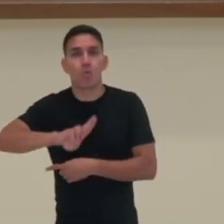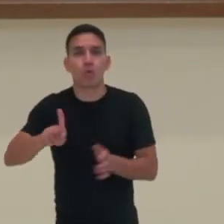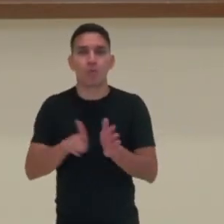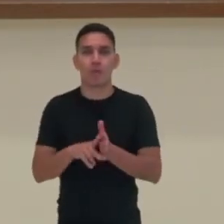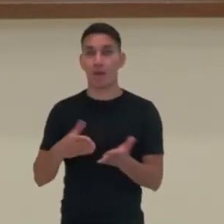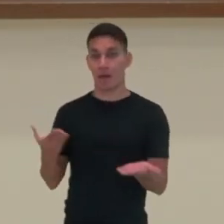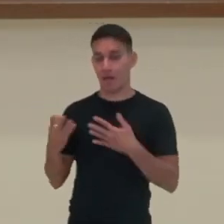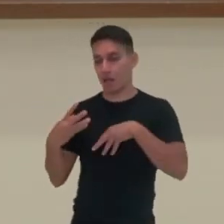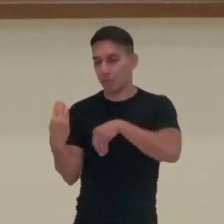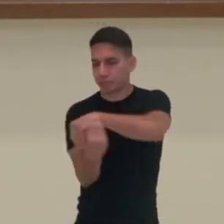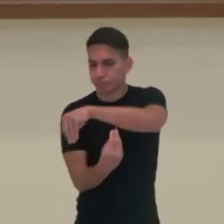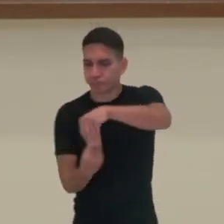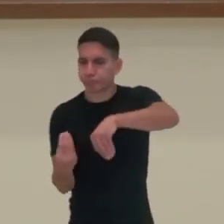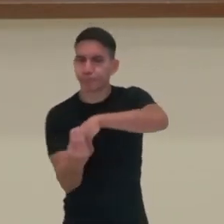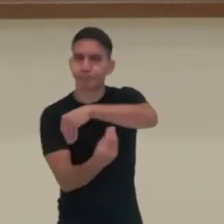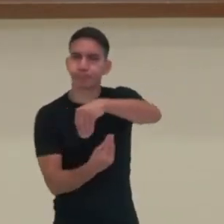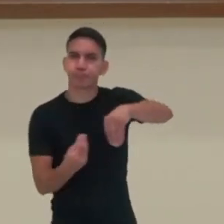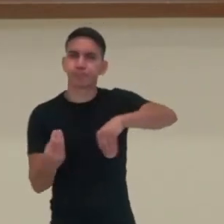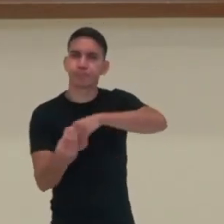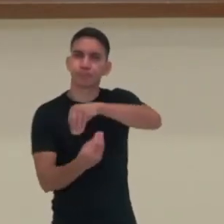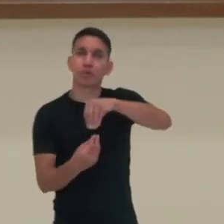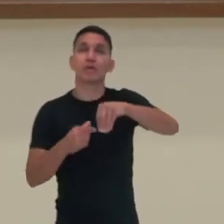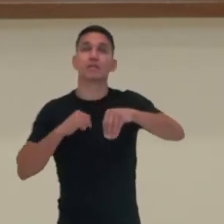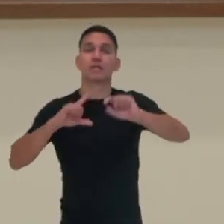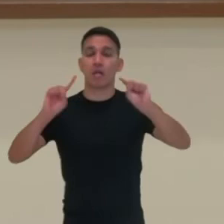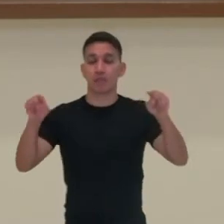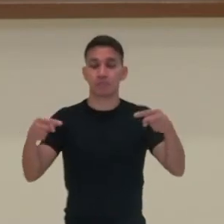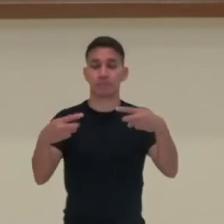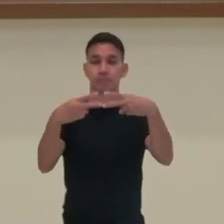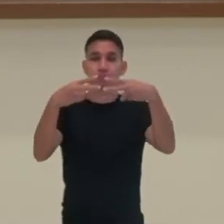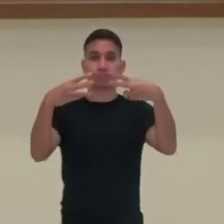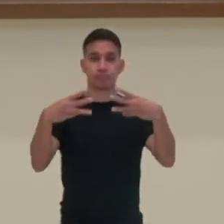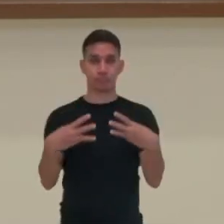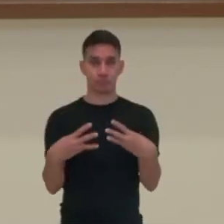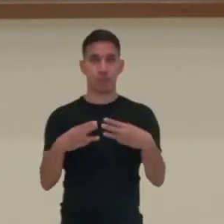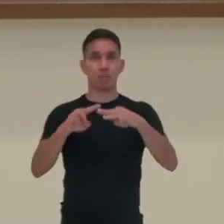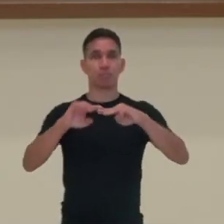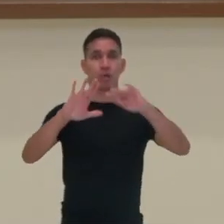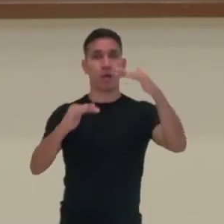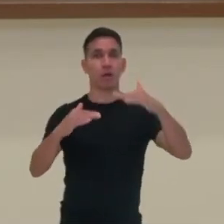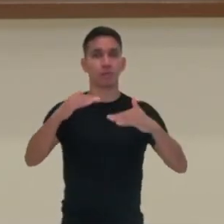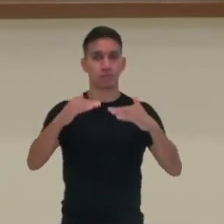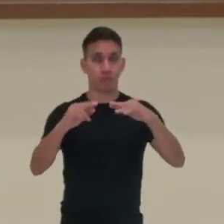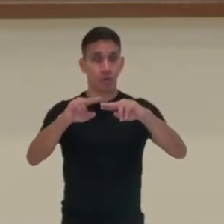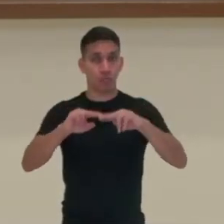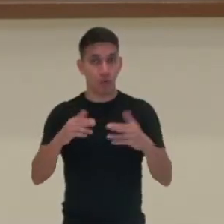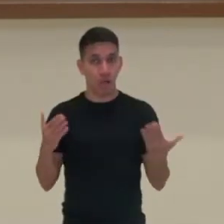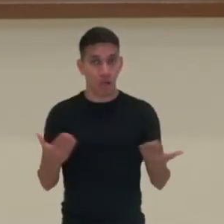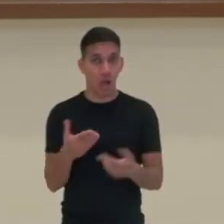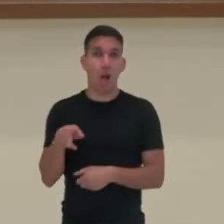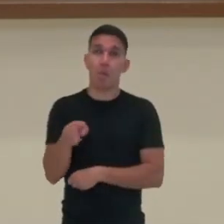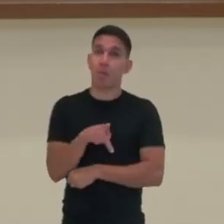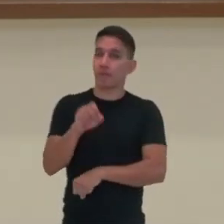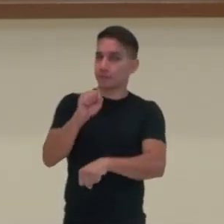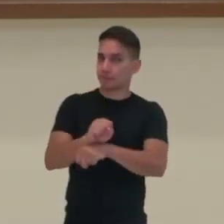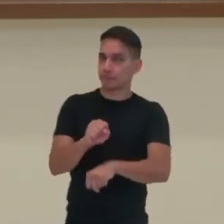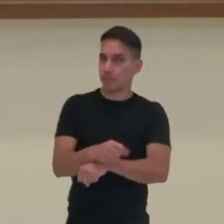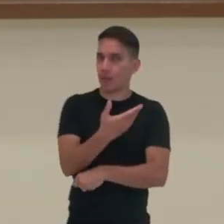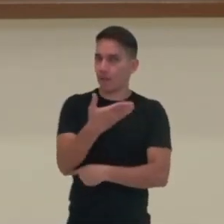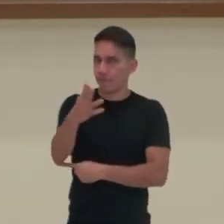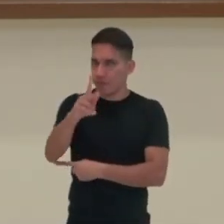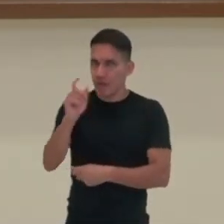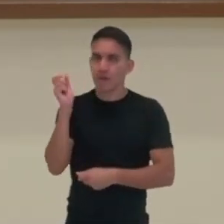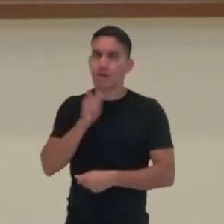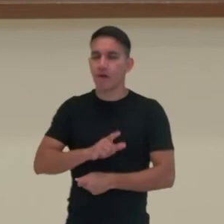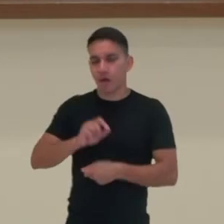nessa mistura, né, a proporção, o conceito de proporção. Então, a professora vai dar um tempinho para